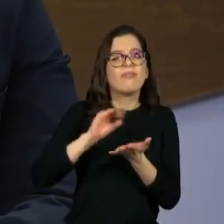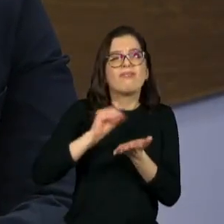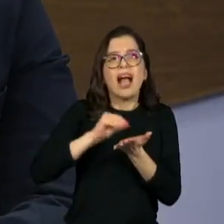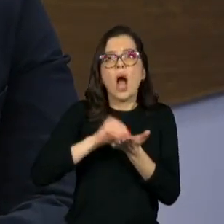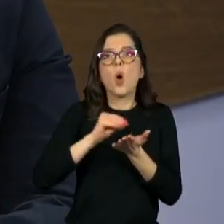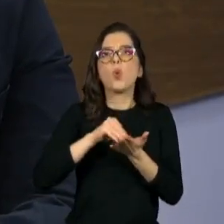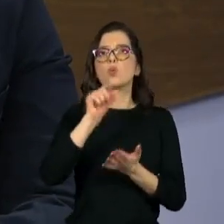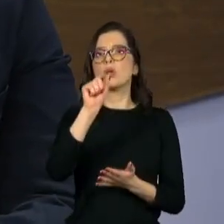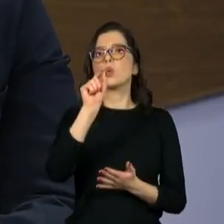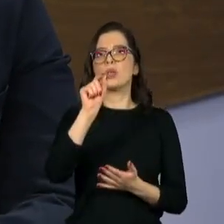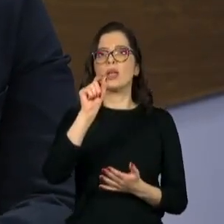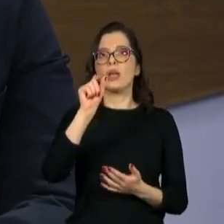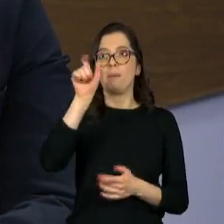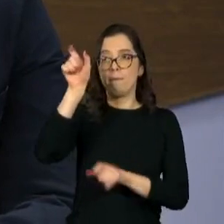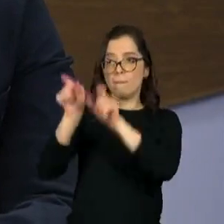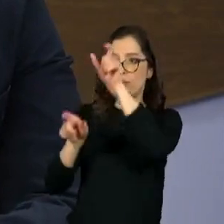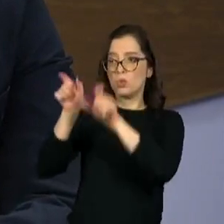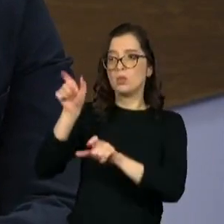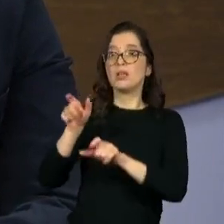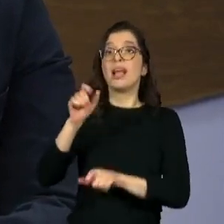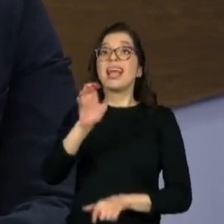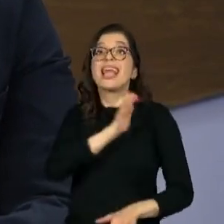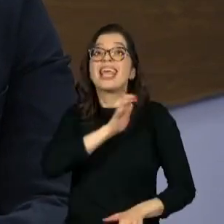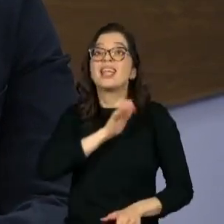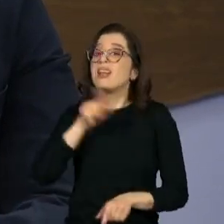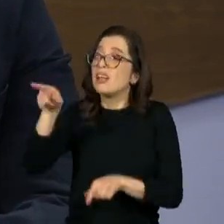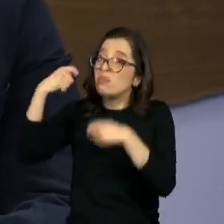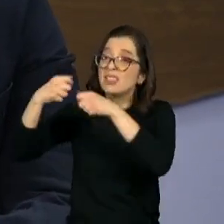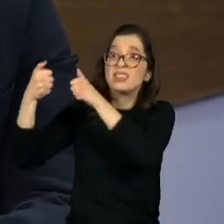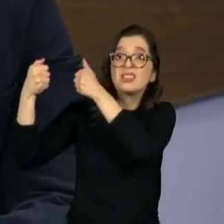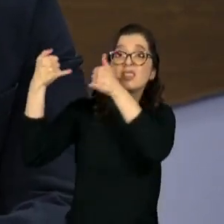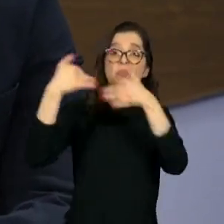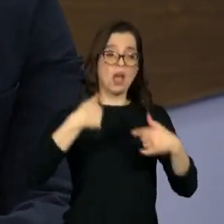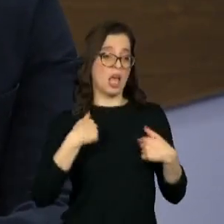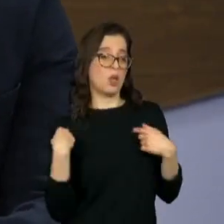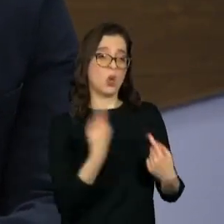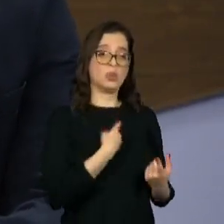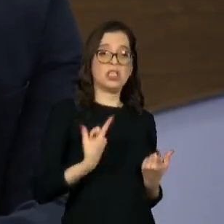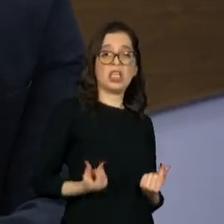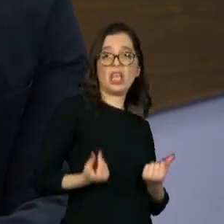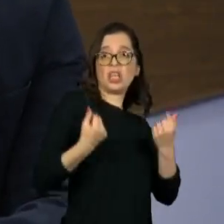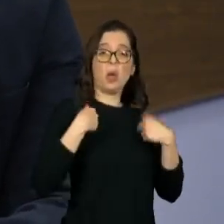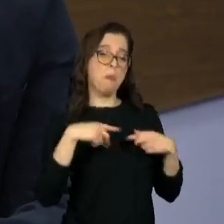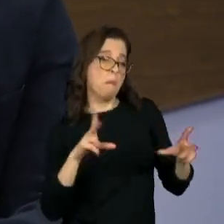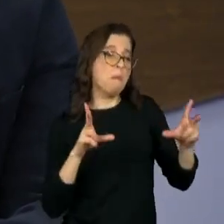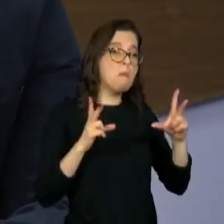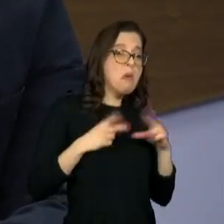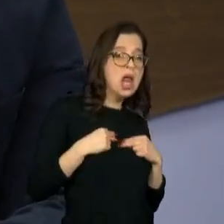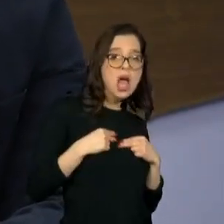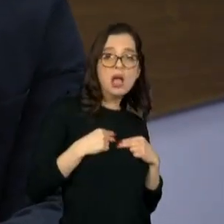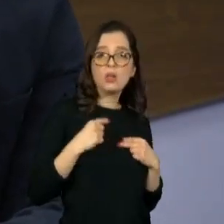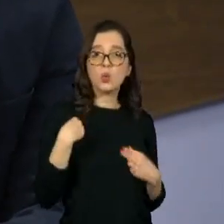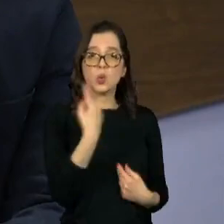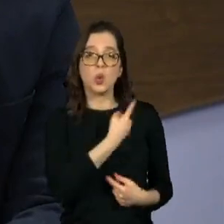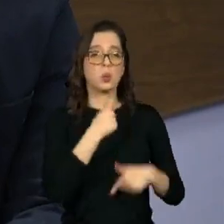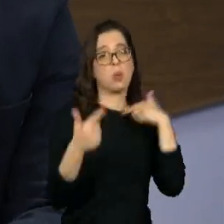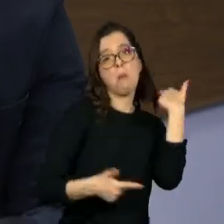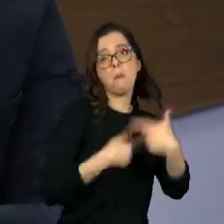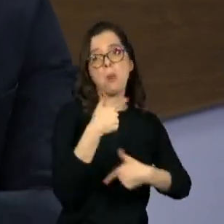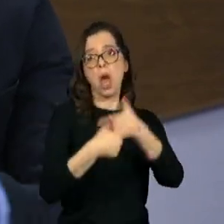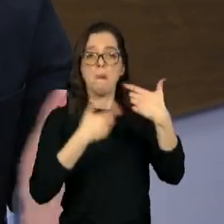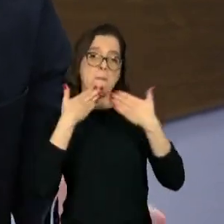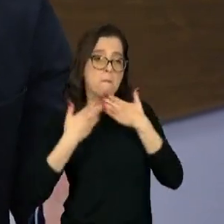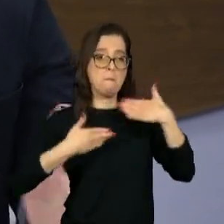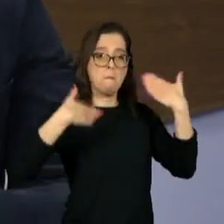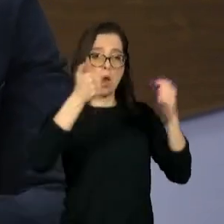meritocráticas, de que, sim, nós estamos no topo, mas nós merecemos, mas a gente também produz resultados mais eficientes. Entregamos uma sociedade com mais